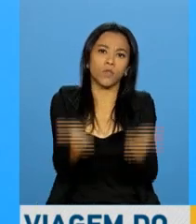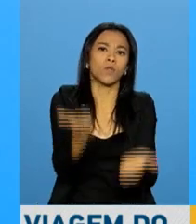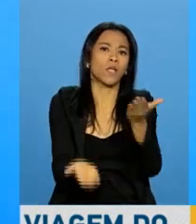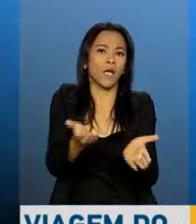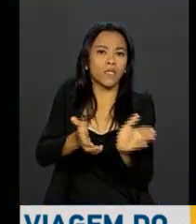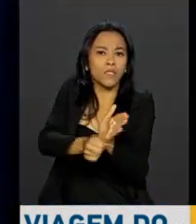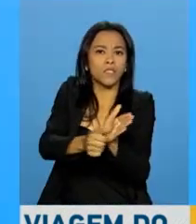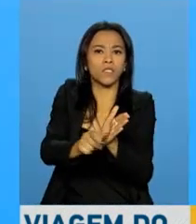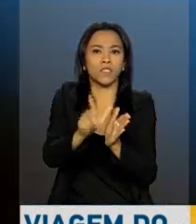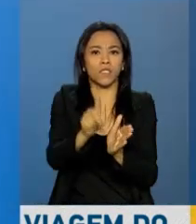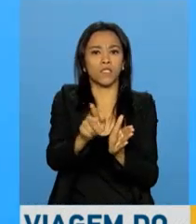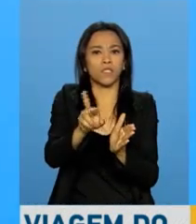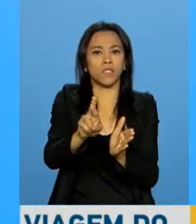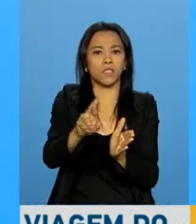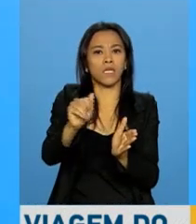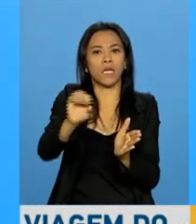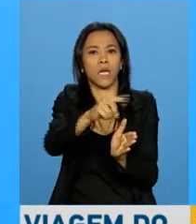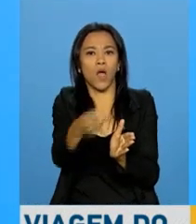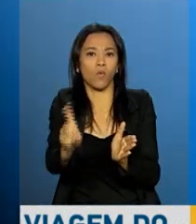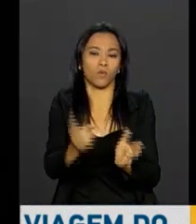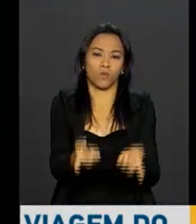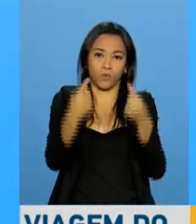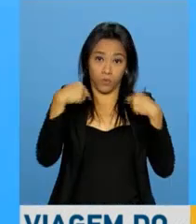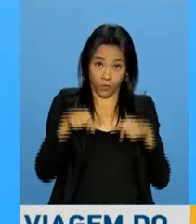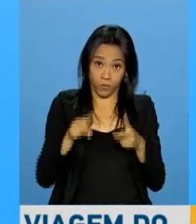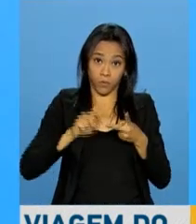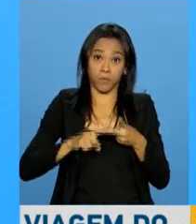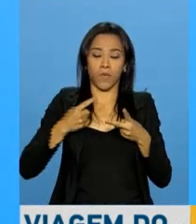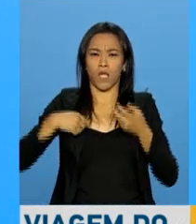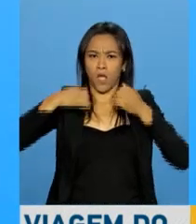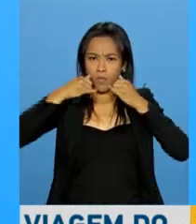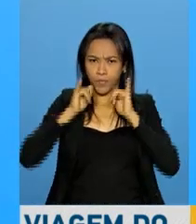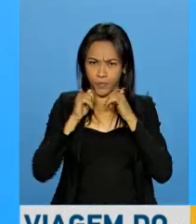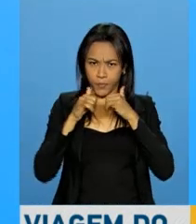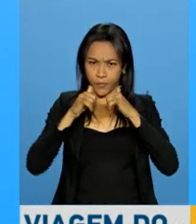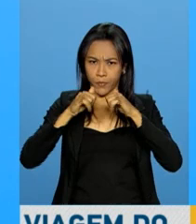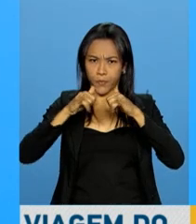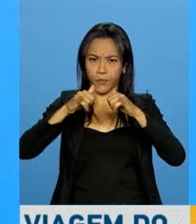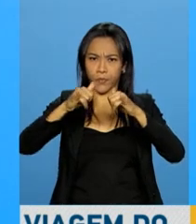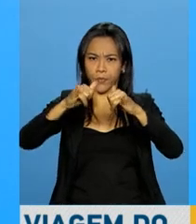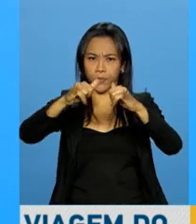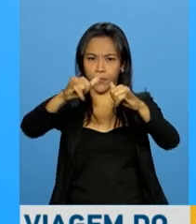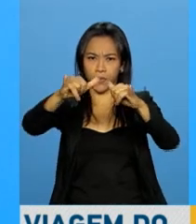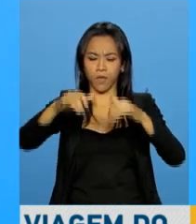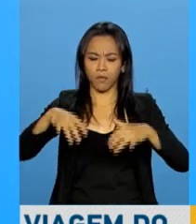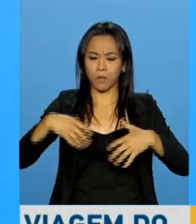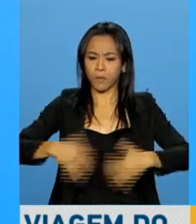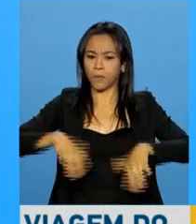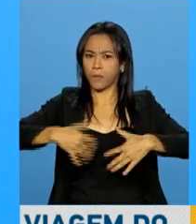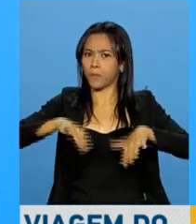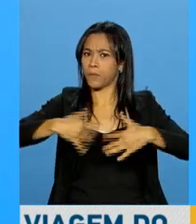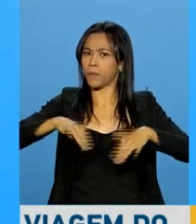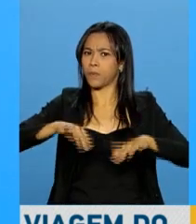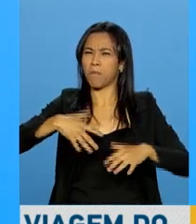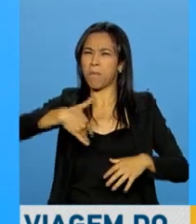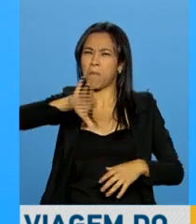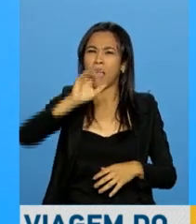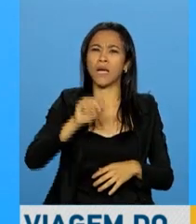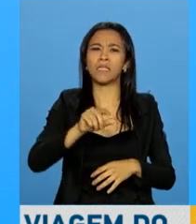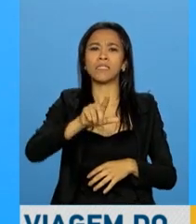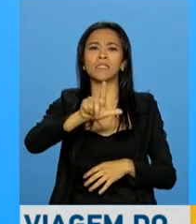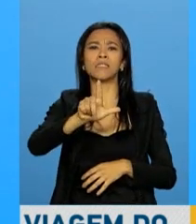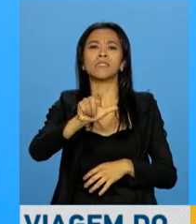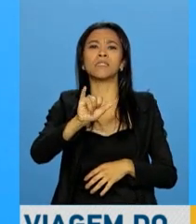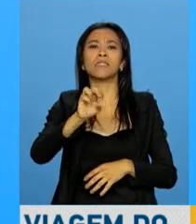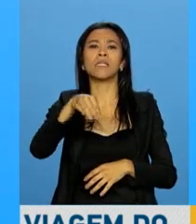grãos. Nossa matriz energética é uma das mais limpas do mundo.